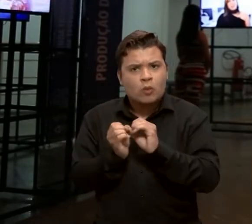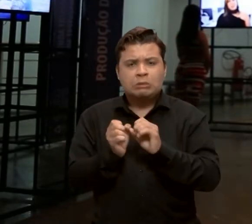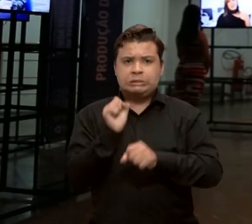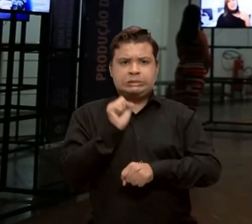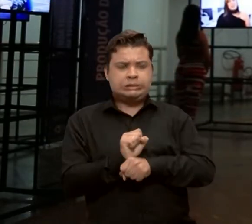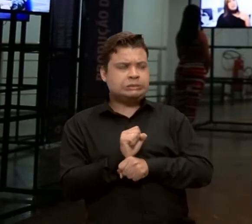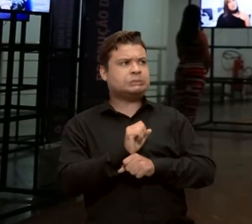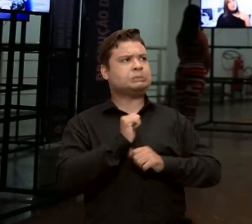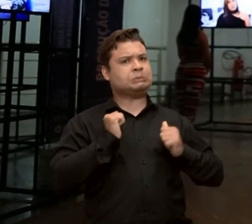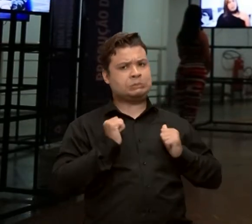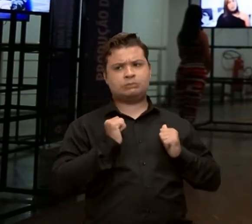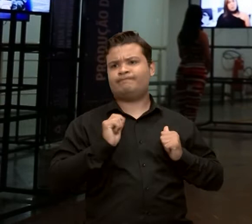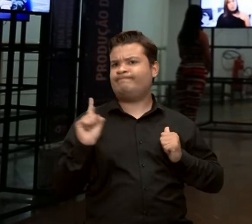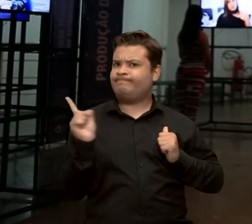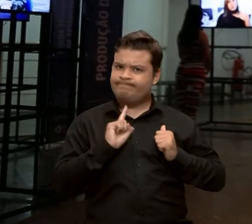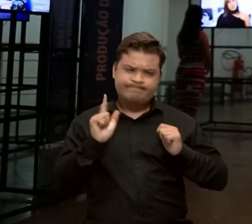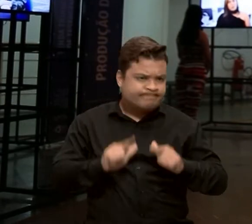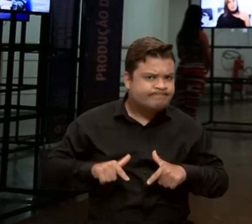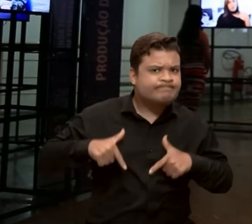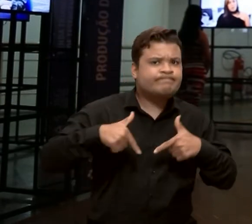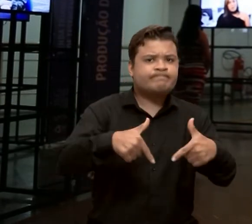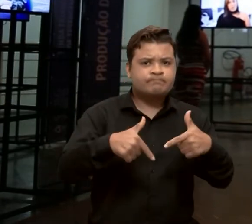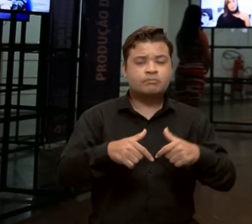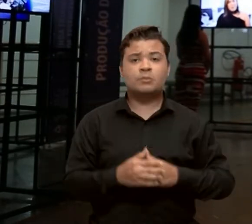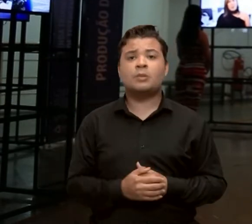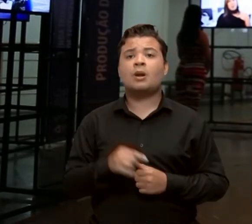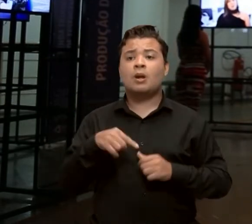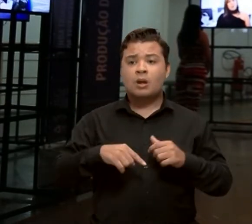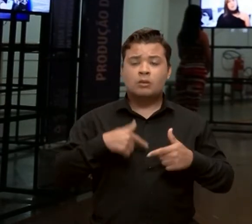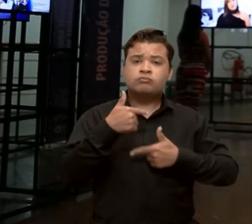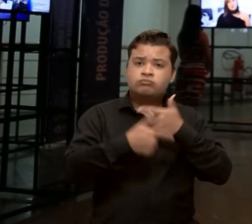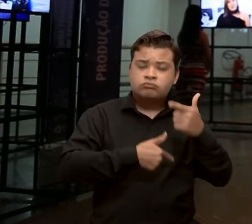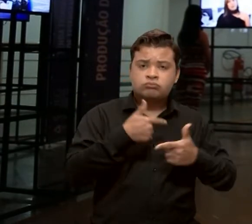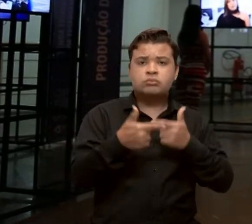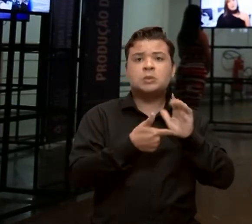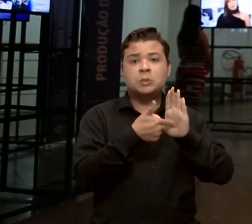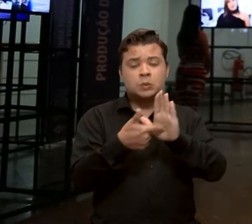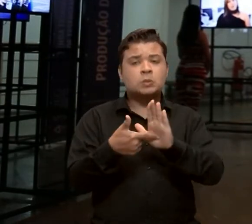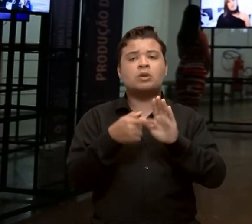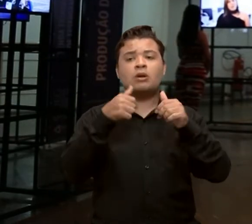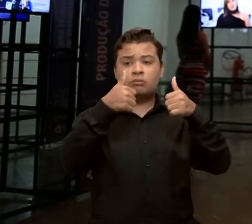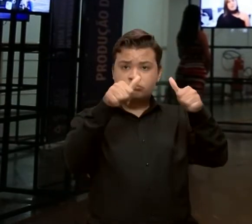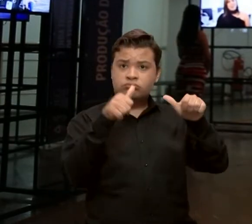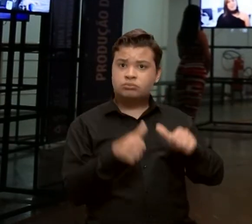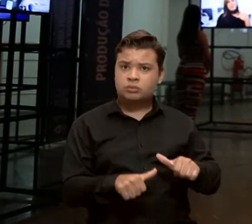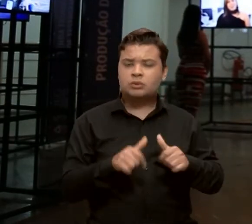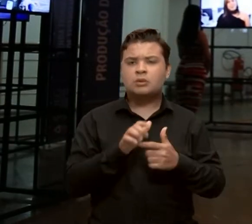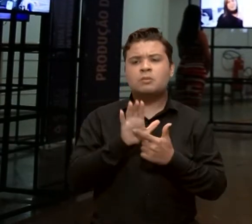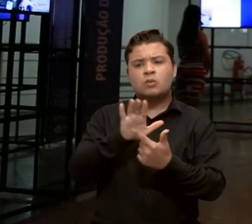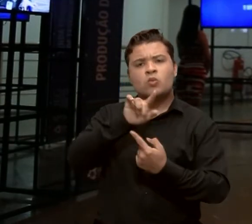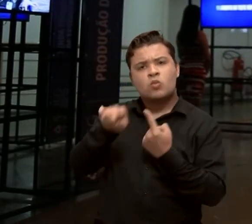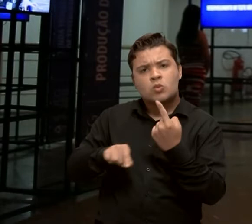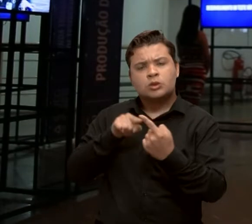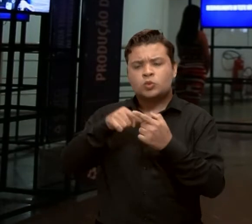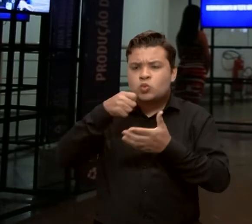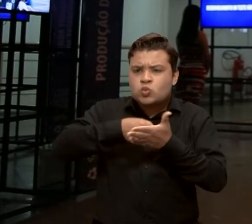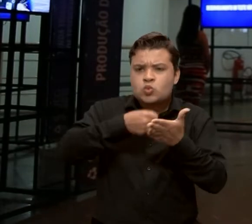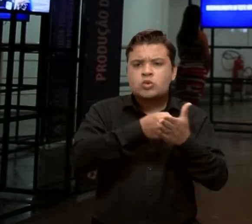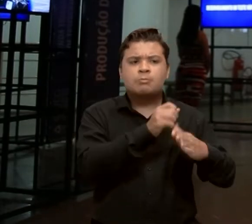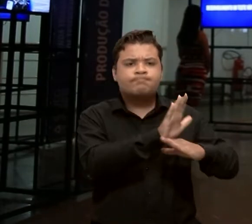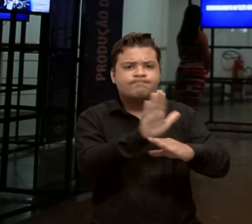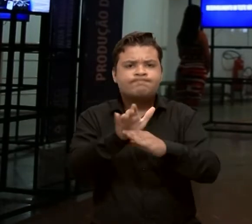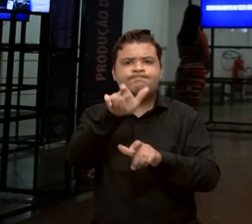parou. A exposição busca resgatar todo o esforço empenhado na luta pela vida. Para isso,